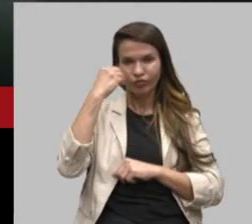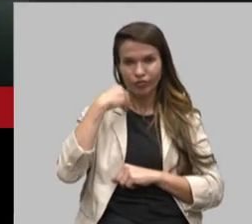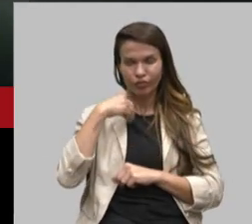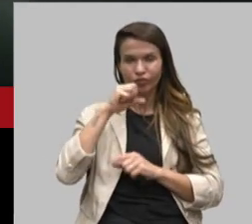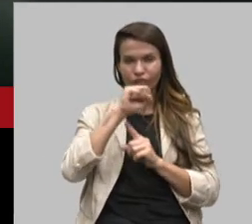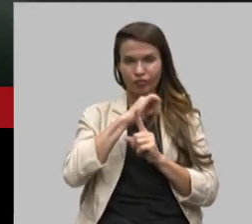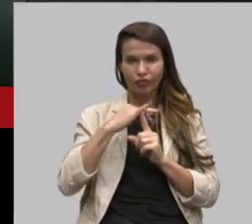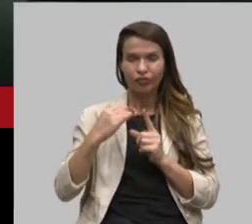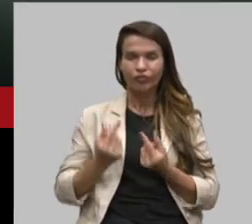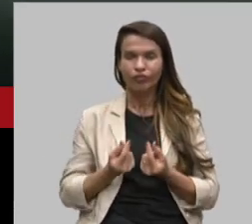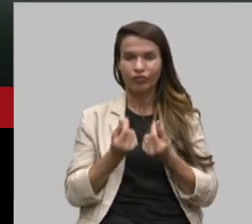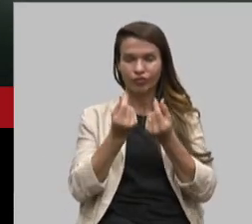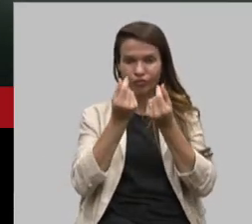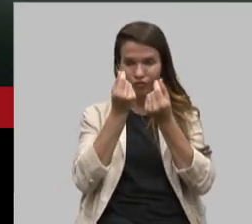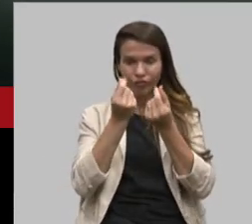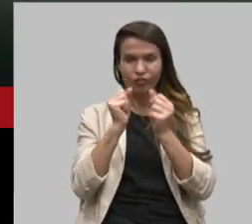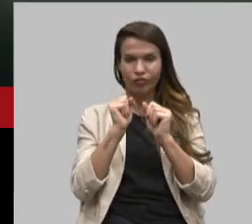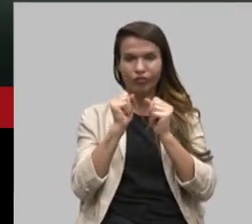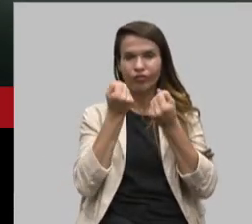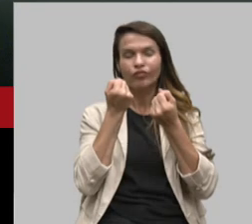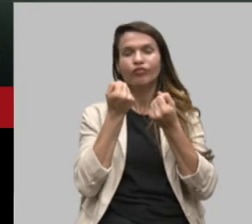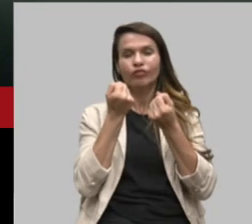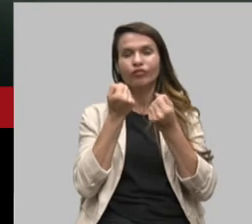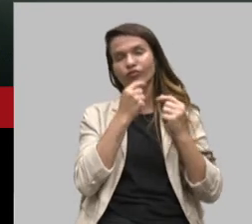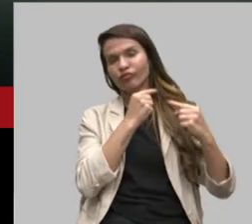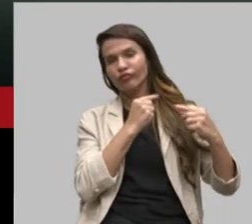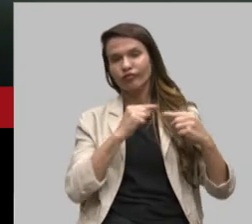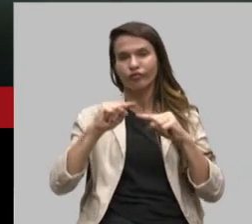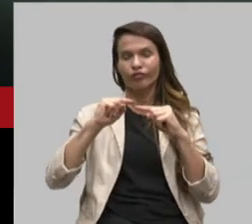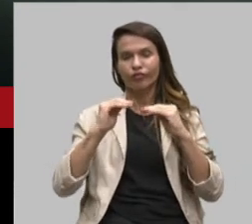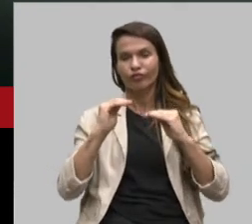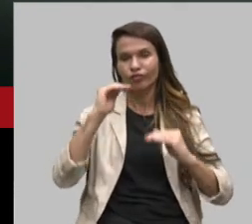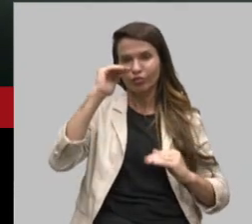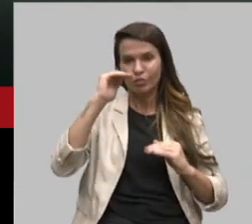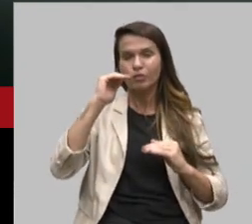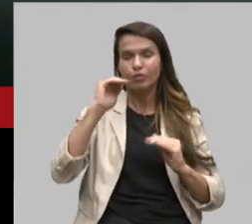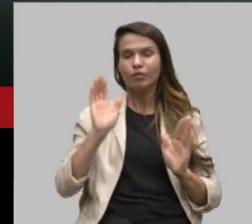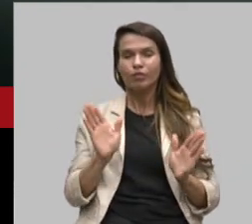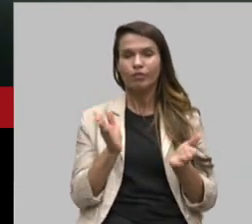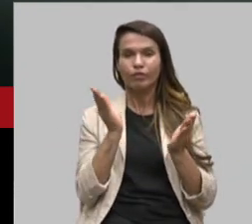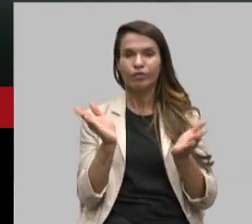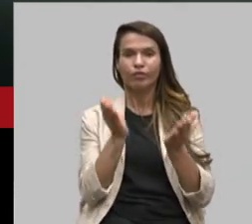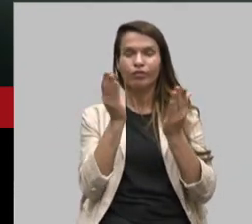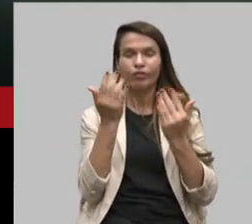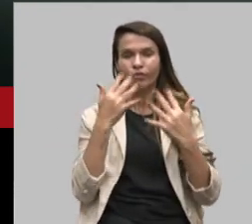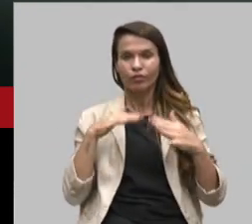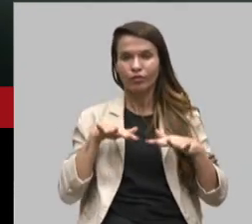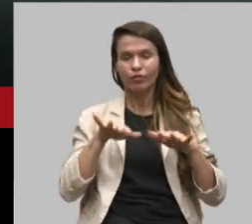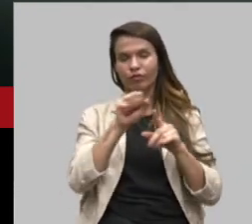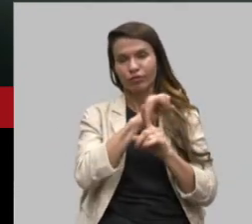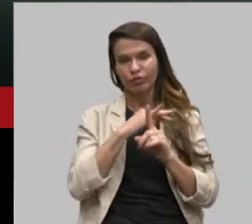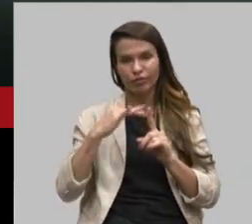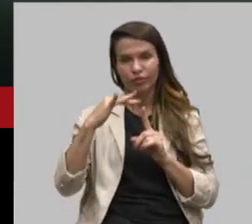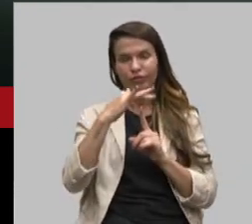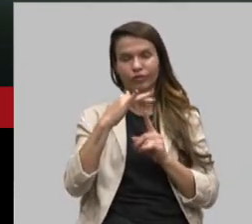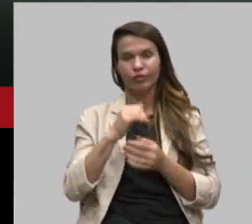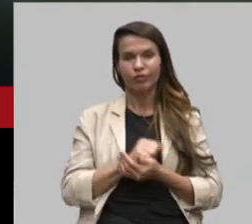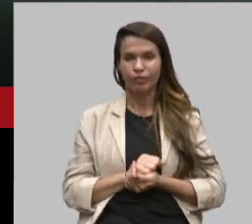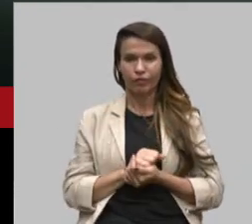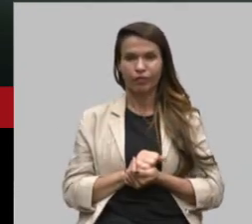socioeconômica reforçando o combate à desigualdade e promovendo a inclusão social